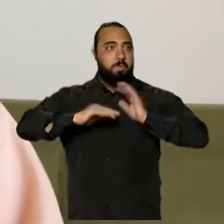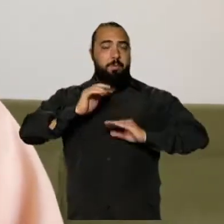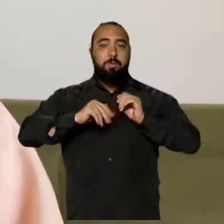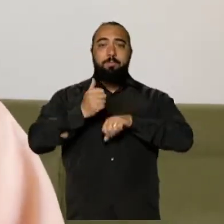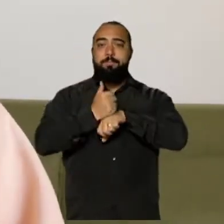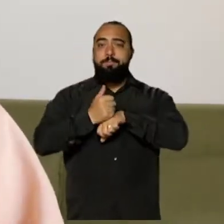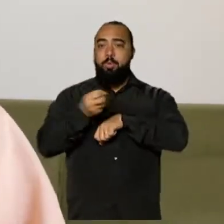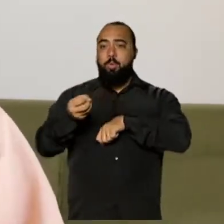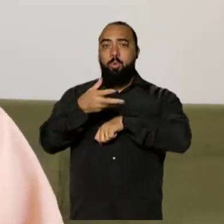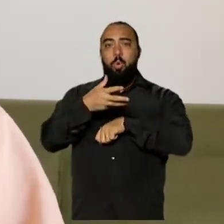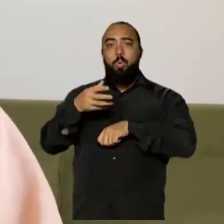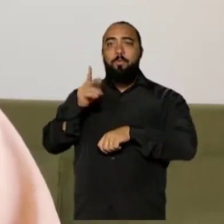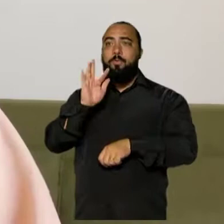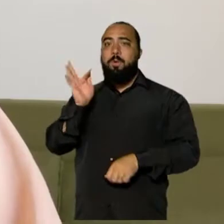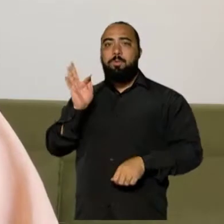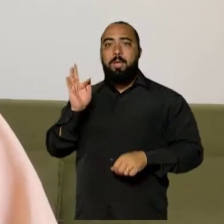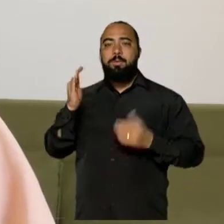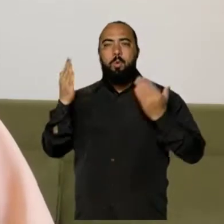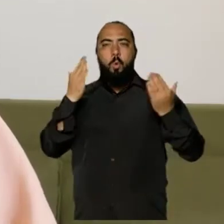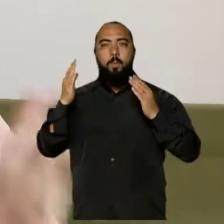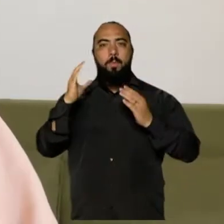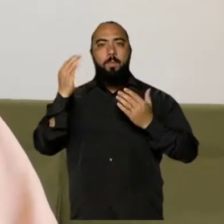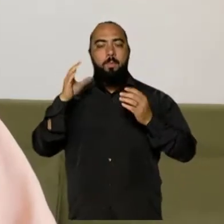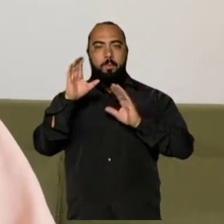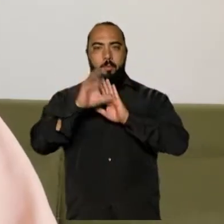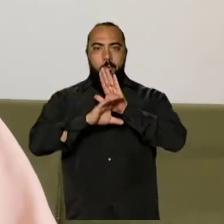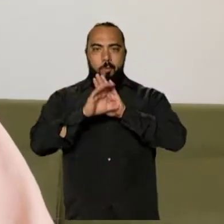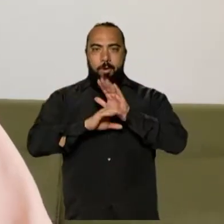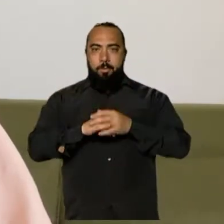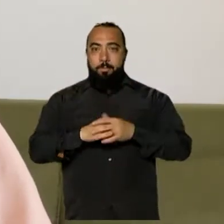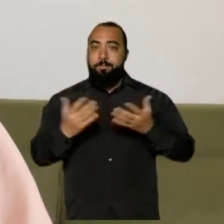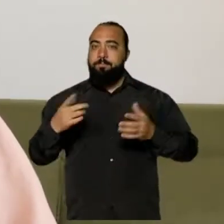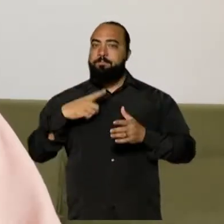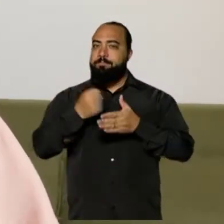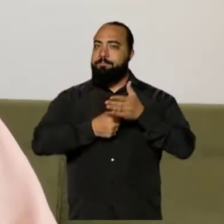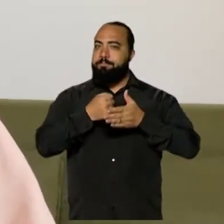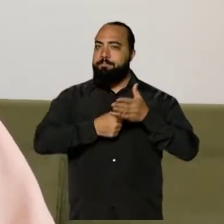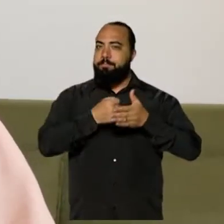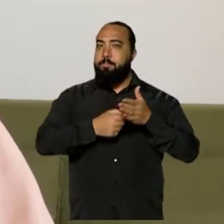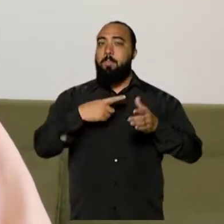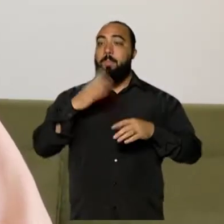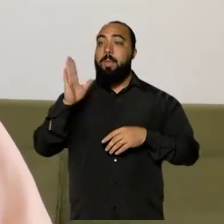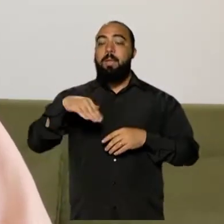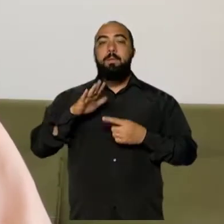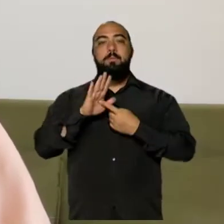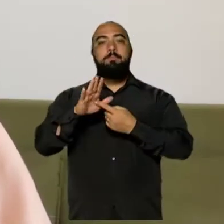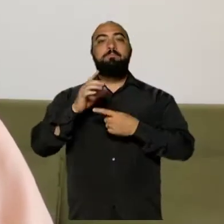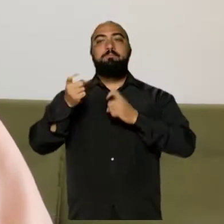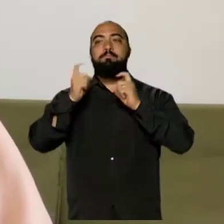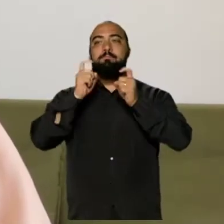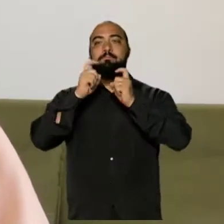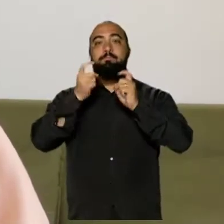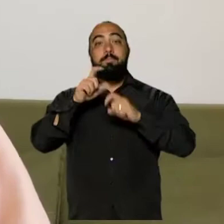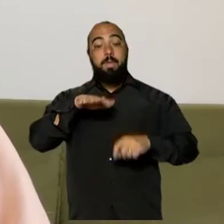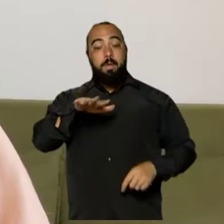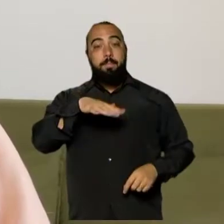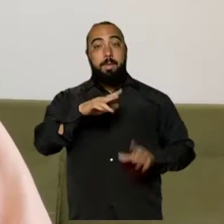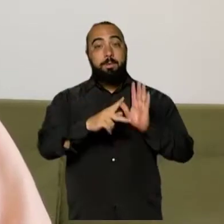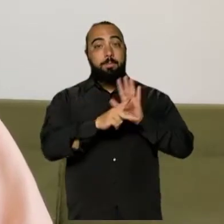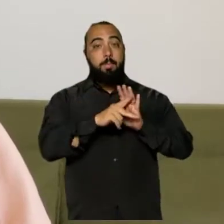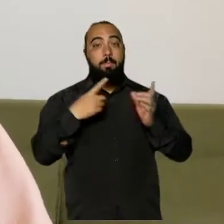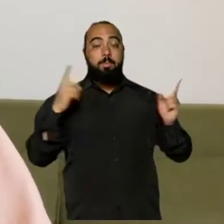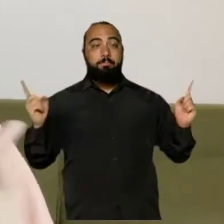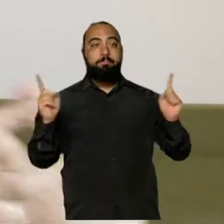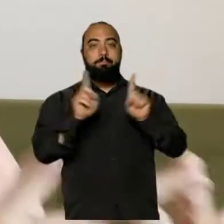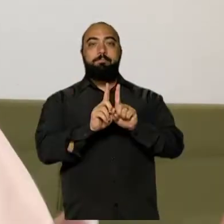de uma universidade, comparar currículos. Então, a gente tem lutado para isso, trazer essas discussões para o ambiente dos nossos pares